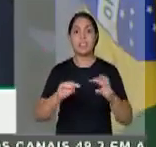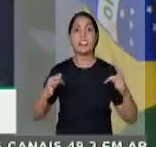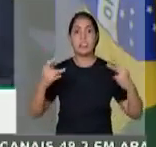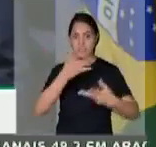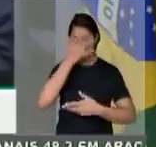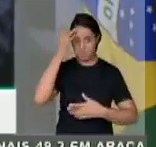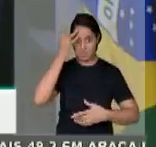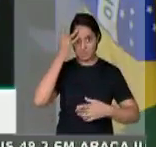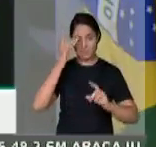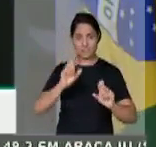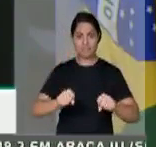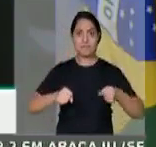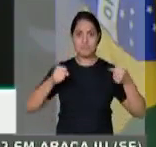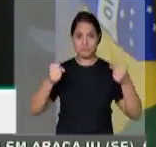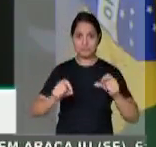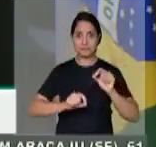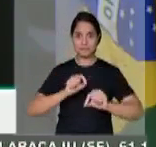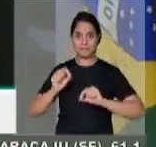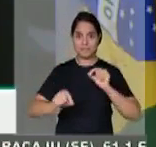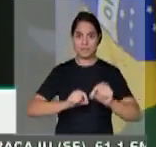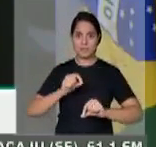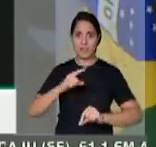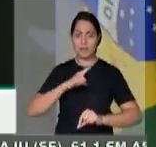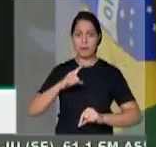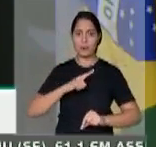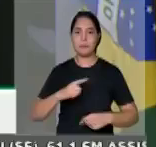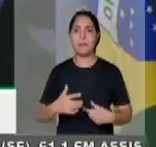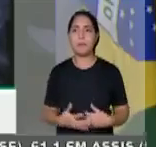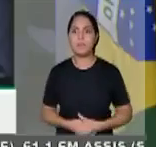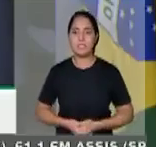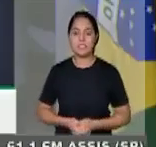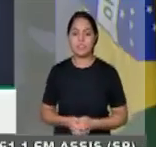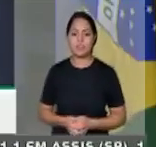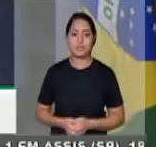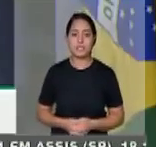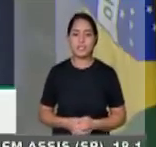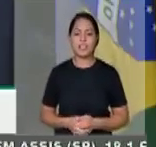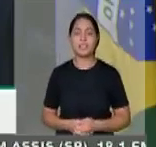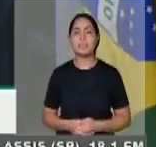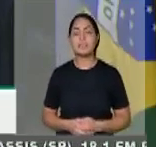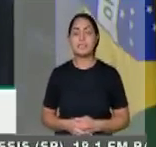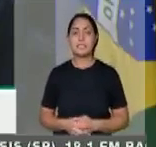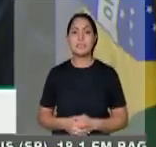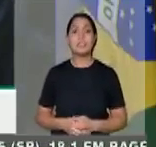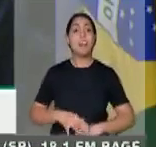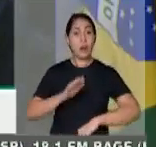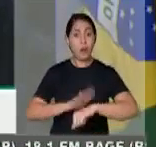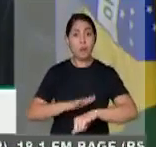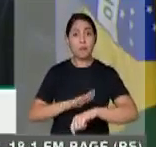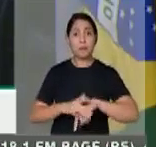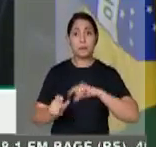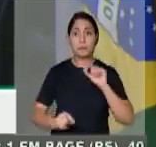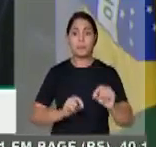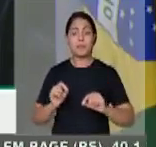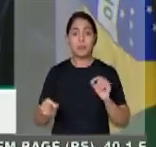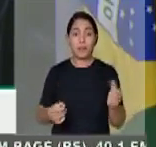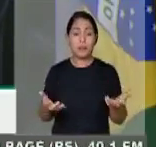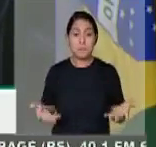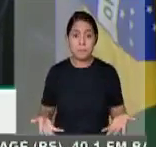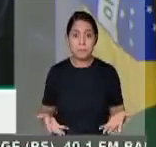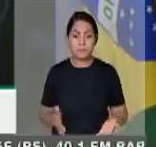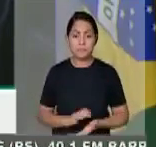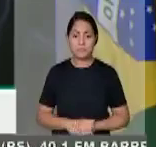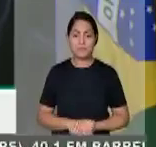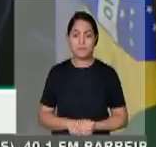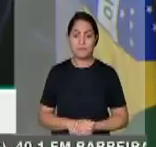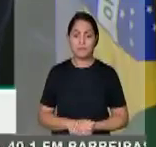defensor de direitos humanos, grande apaixonado da obra de Rui Barbosa, e foi Evandro Lins e Silva. Nesse momento, o ministro Toffoli se comporta de uma